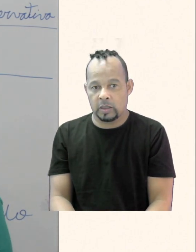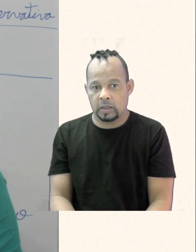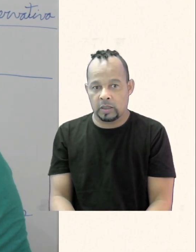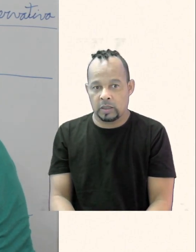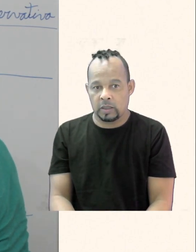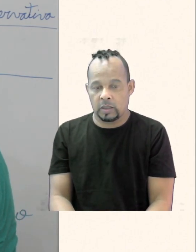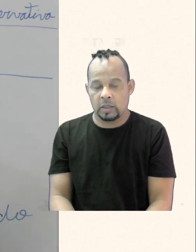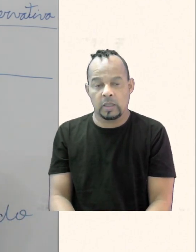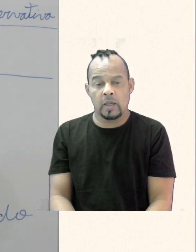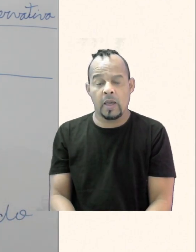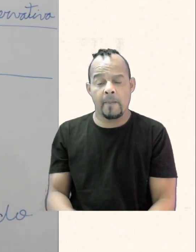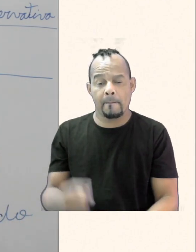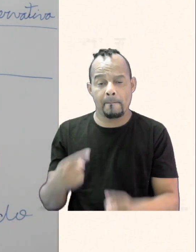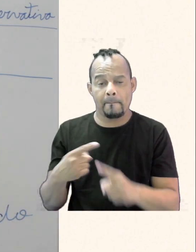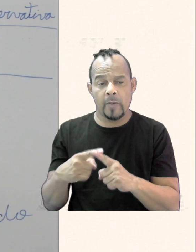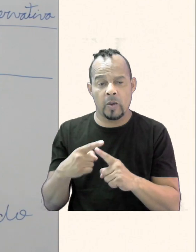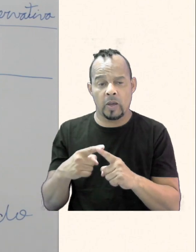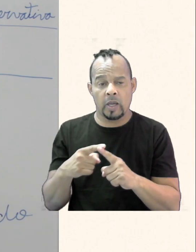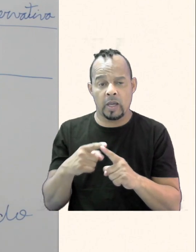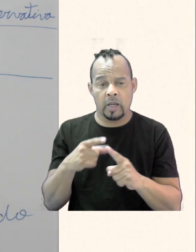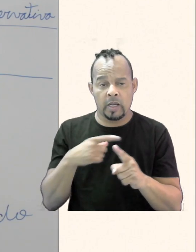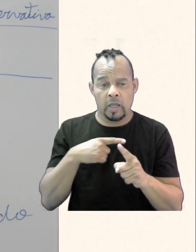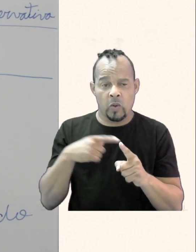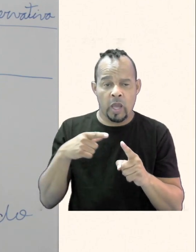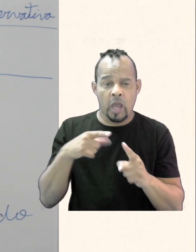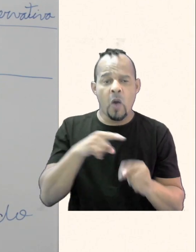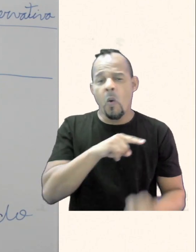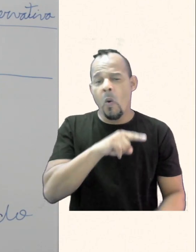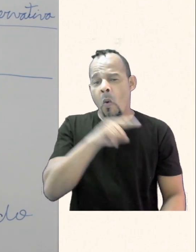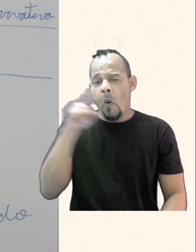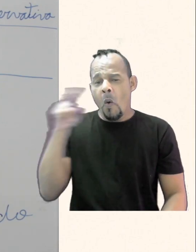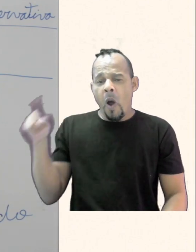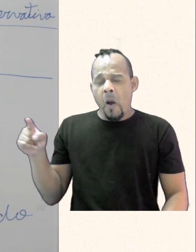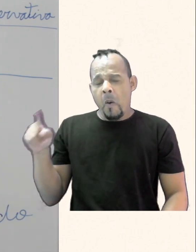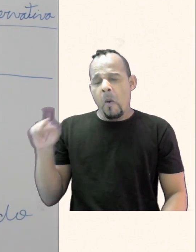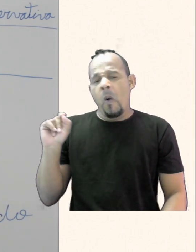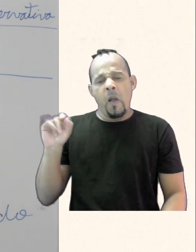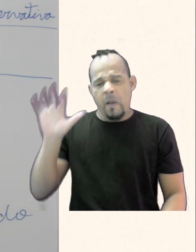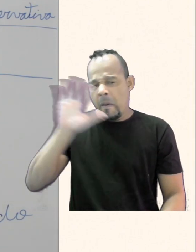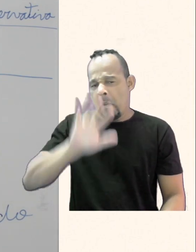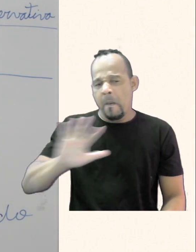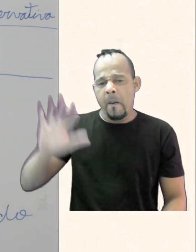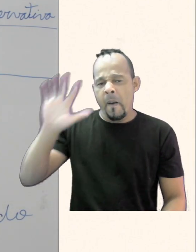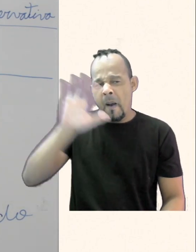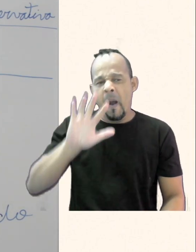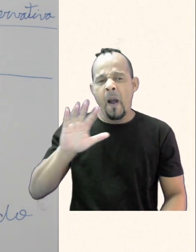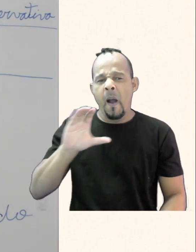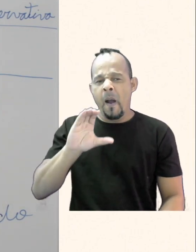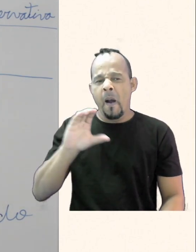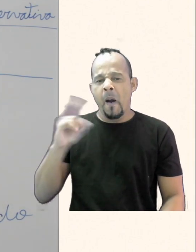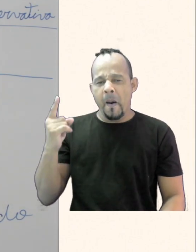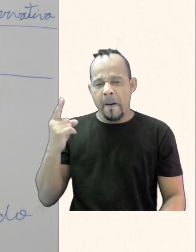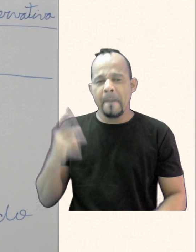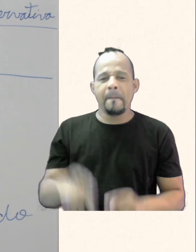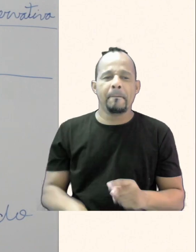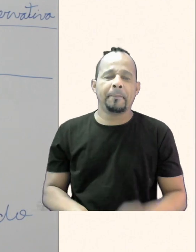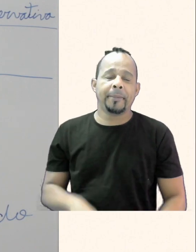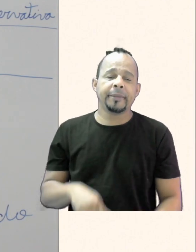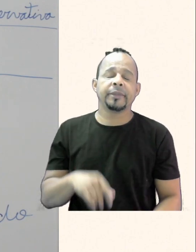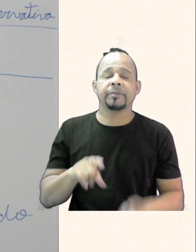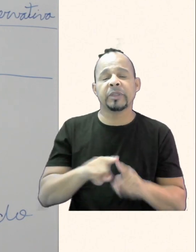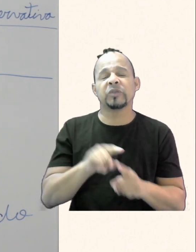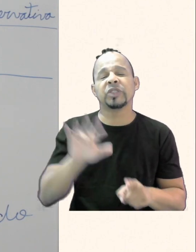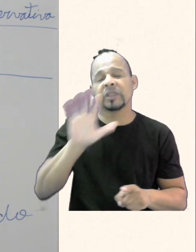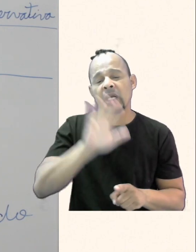Correto? Porque eu peguei uma curva genérica C1, peguei uma curva genérica C2